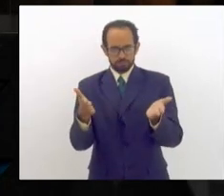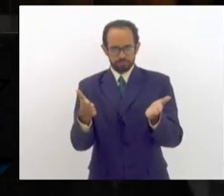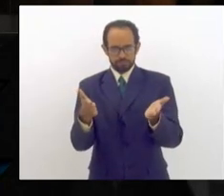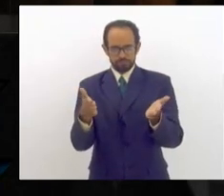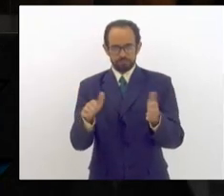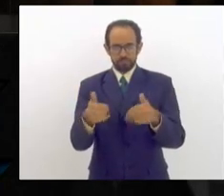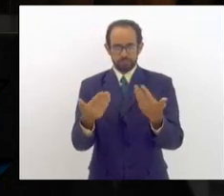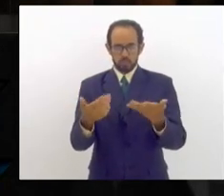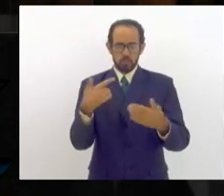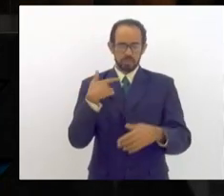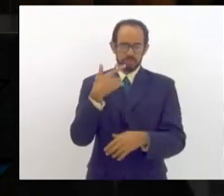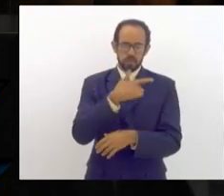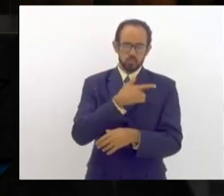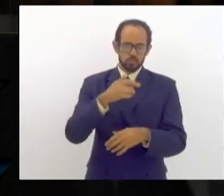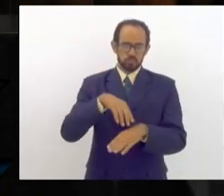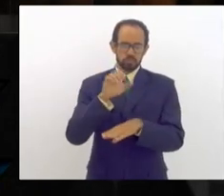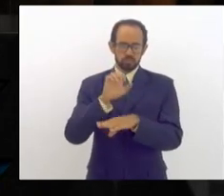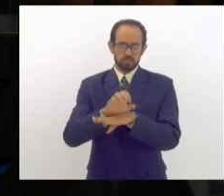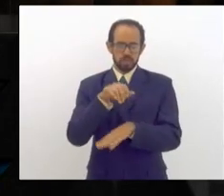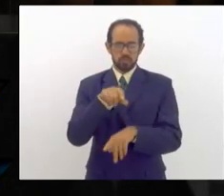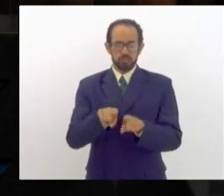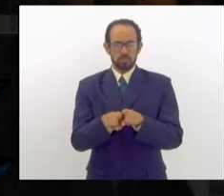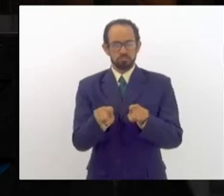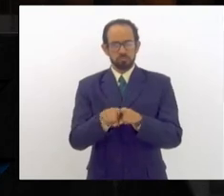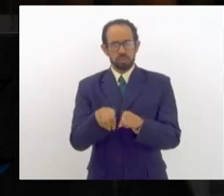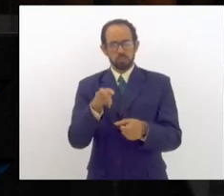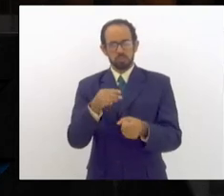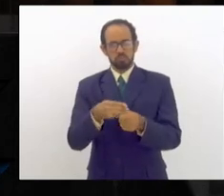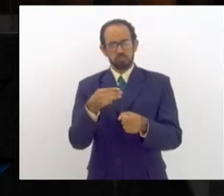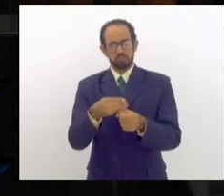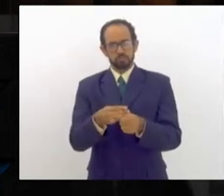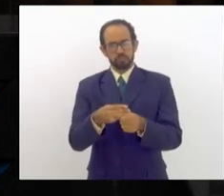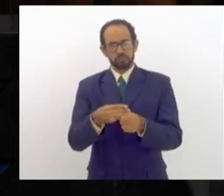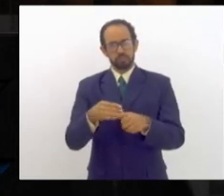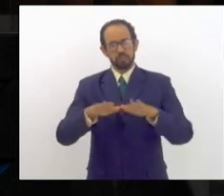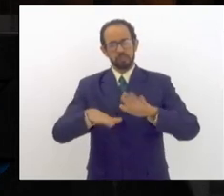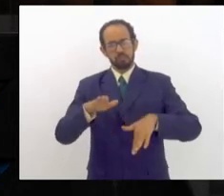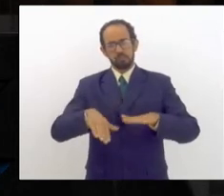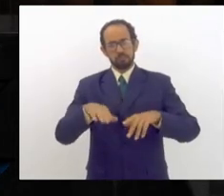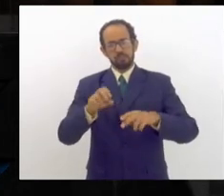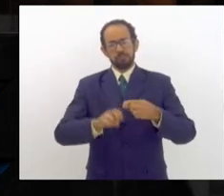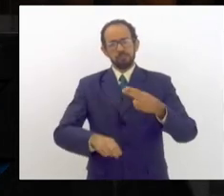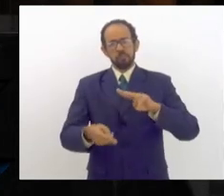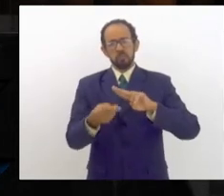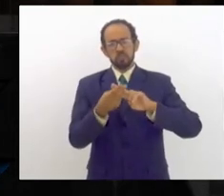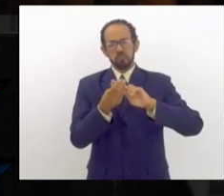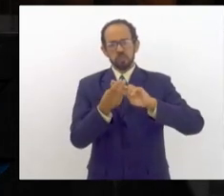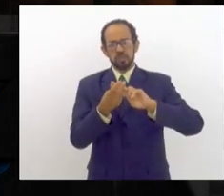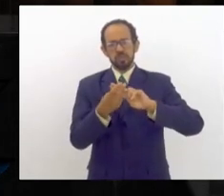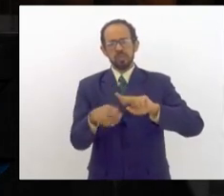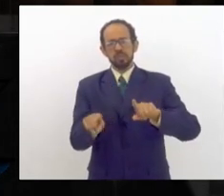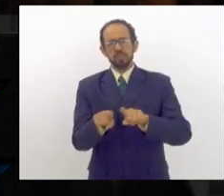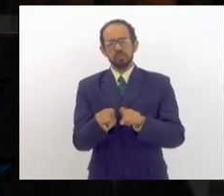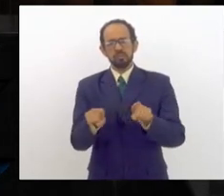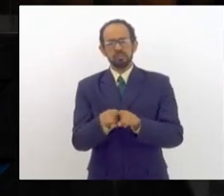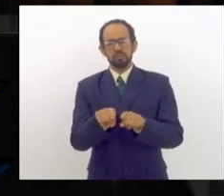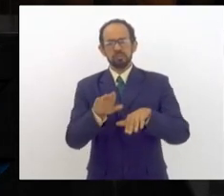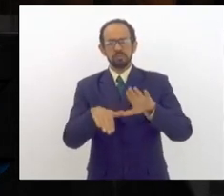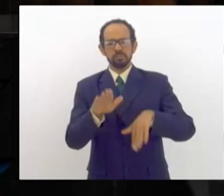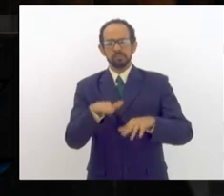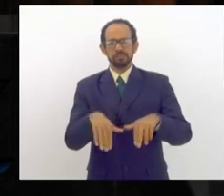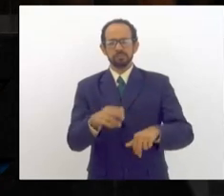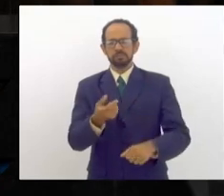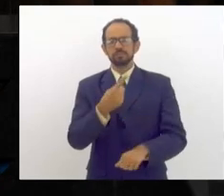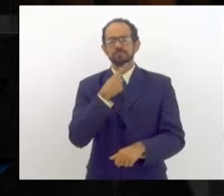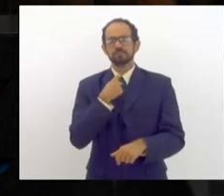no estado e nos municípios Depende muito do SUS e depende muito da vontade